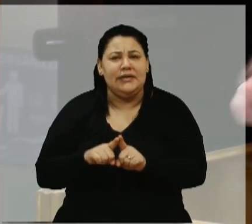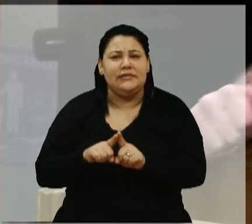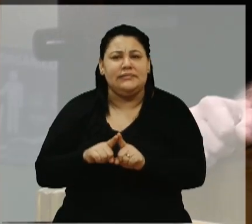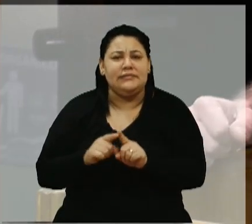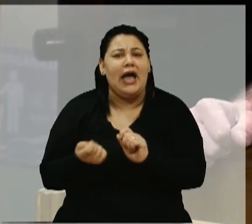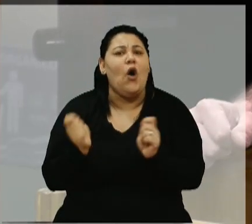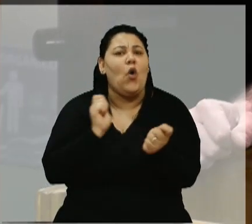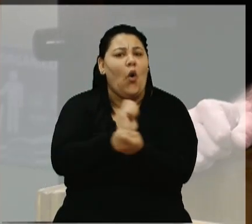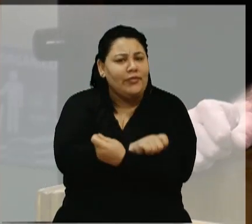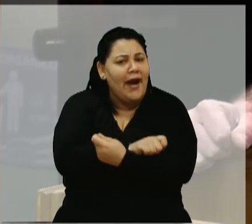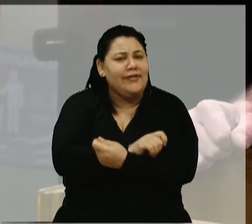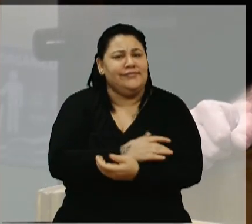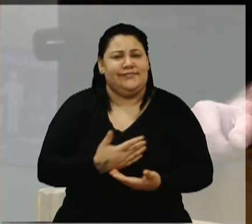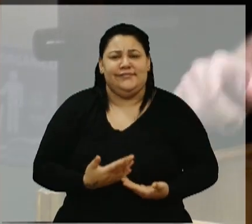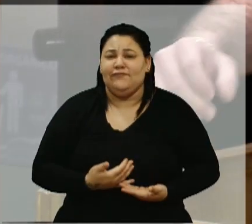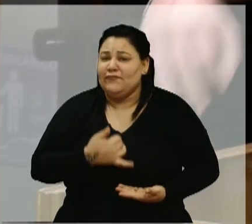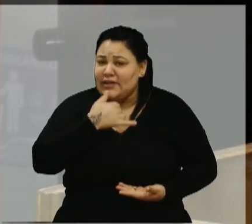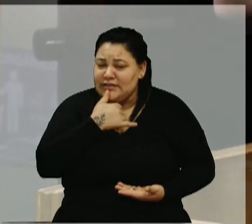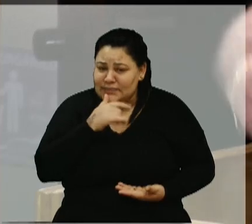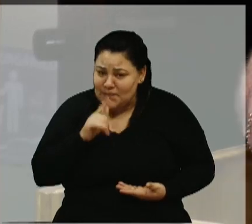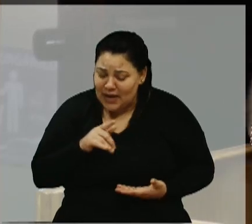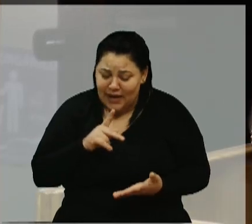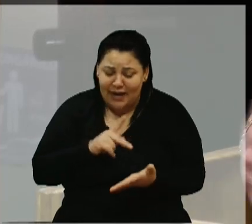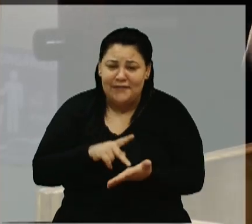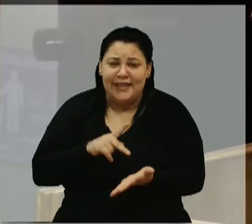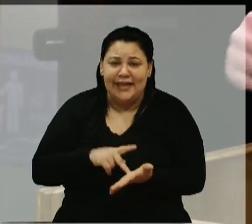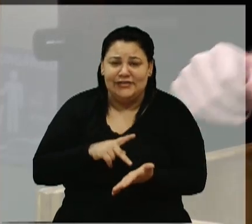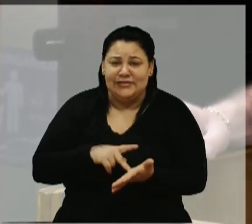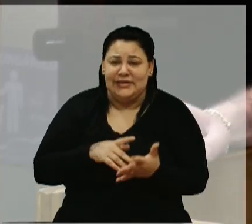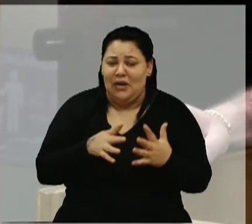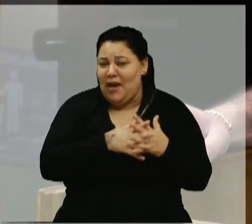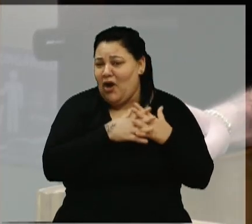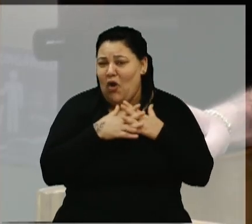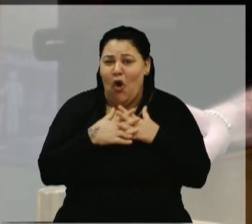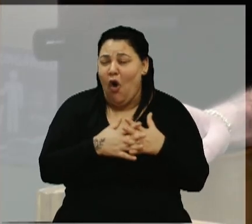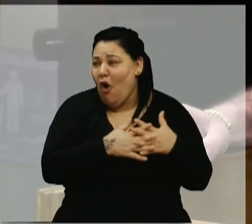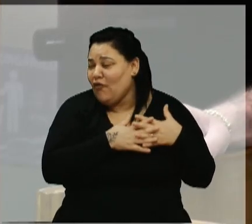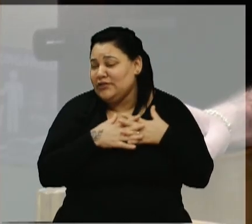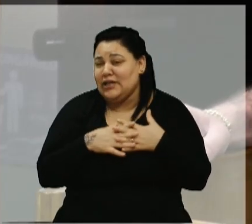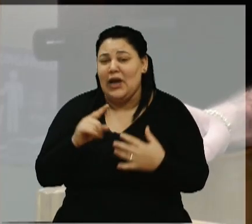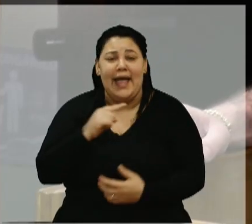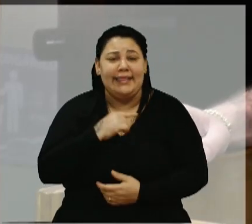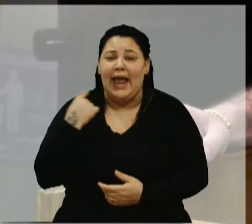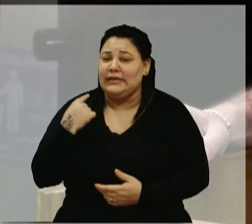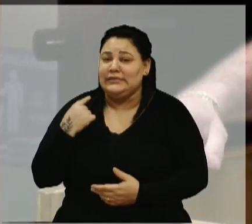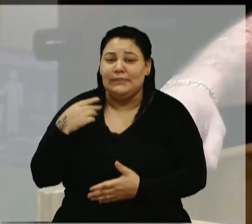E, infelizmente, essa é a verdade. Está uma desordem e retrocesso.